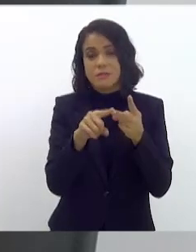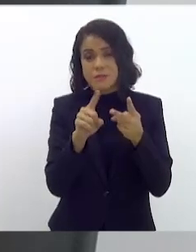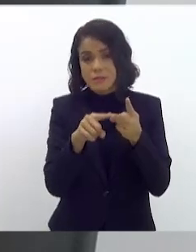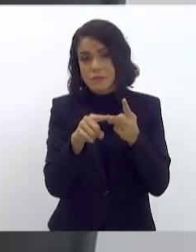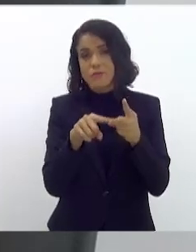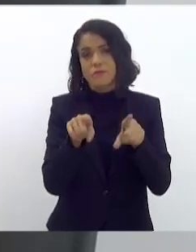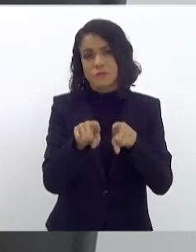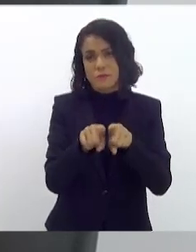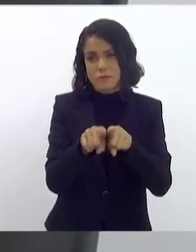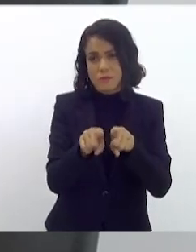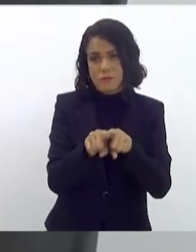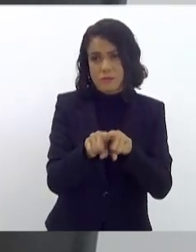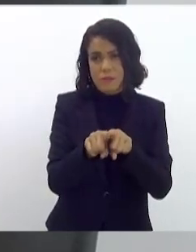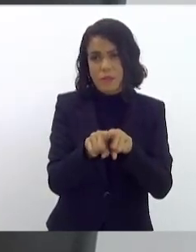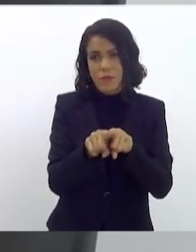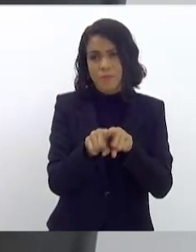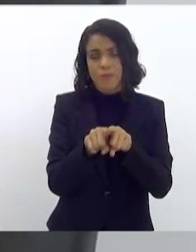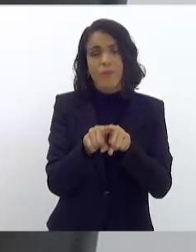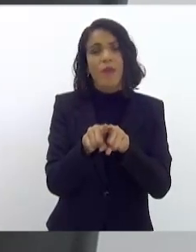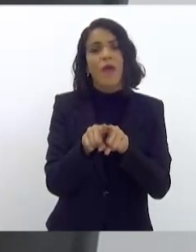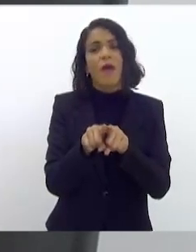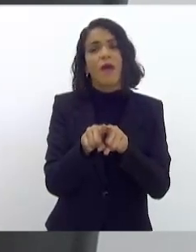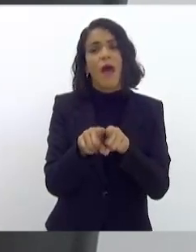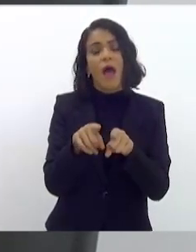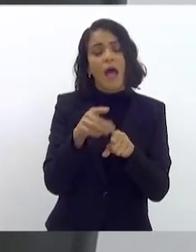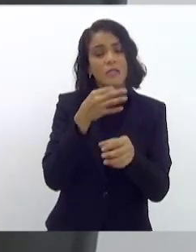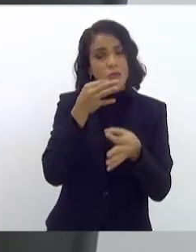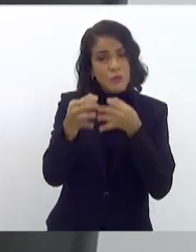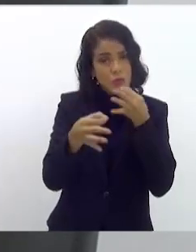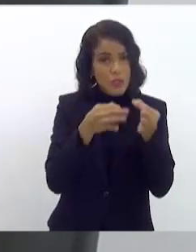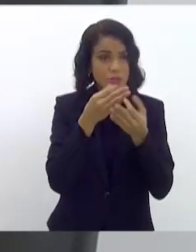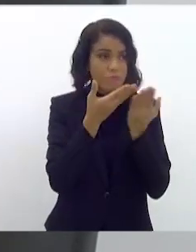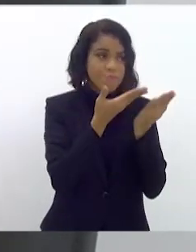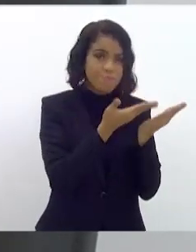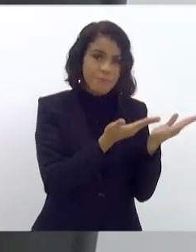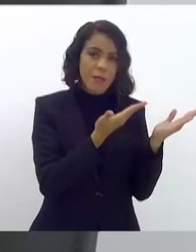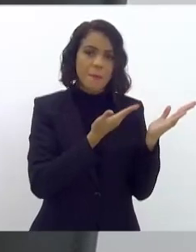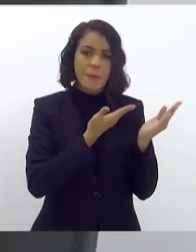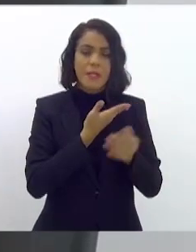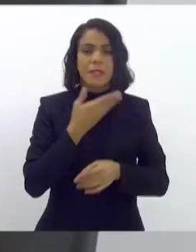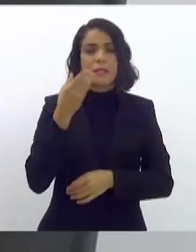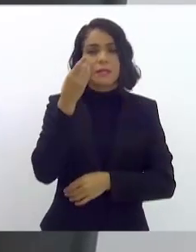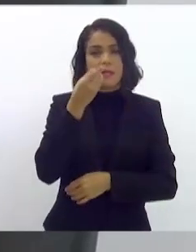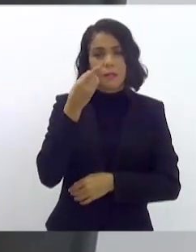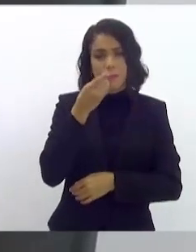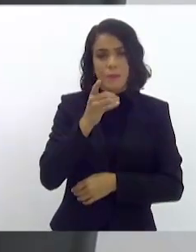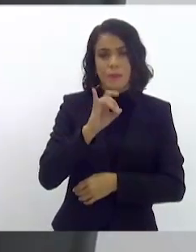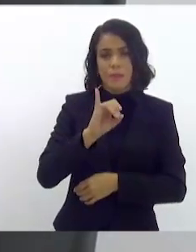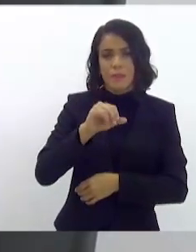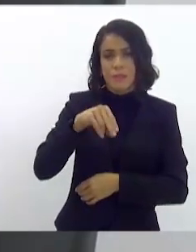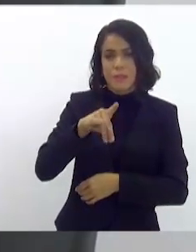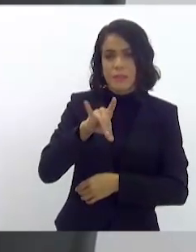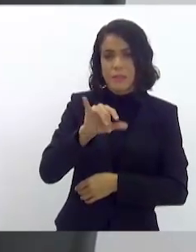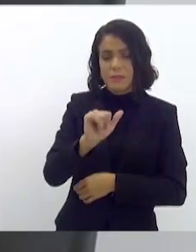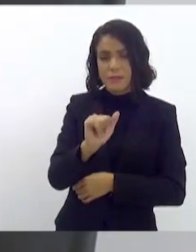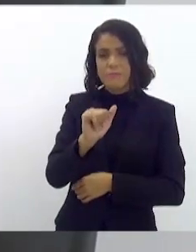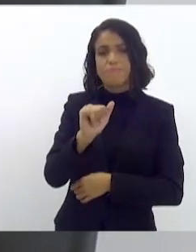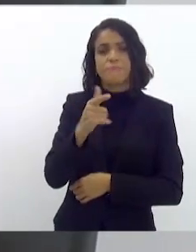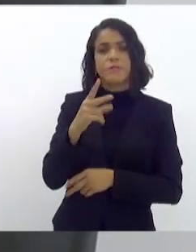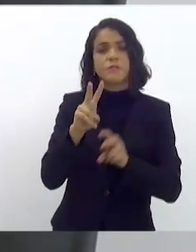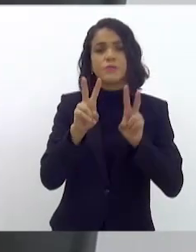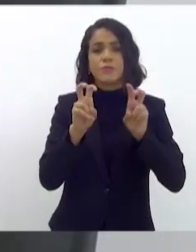segunda também acolhendo também a sugestão aqui feita pela deputada Índia Armelau desse olhar